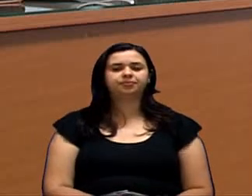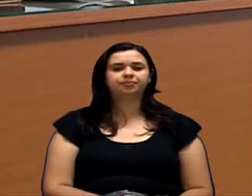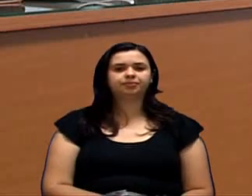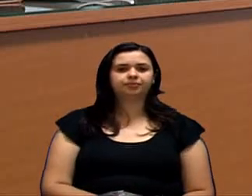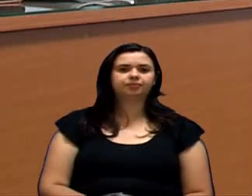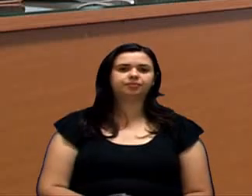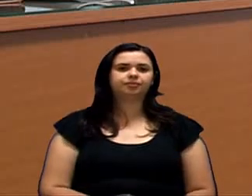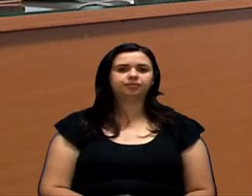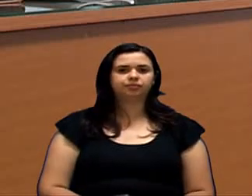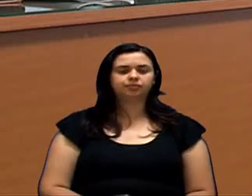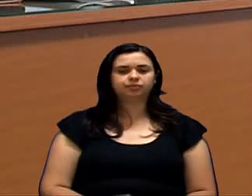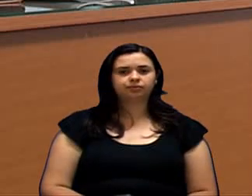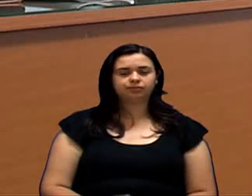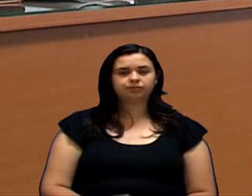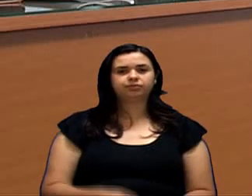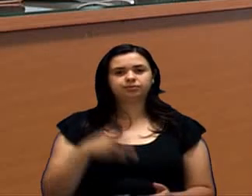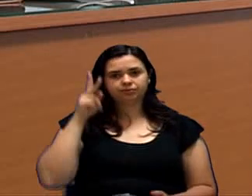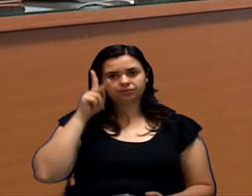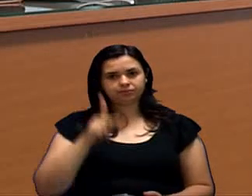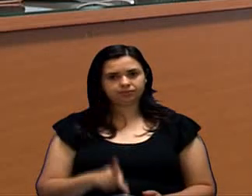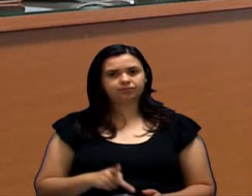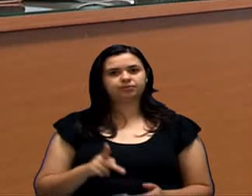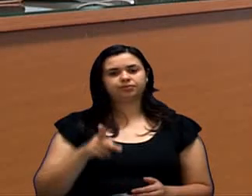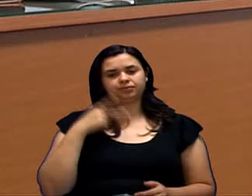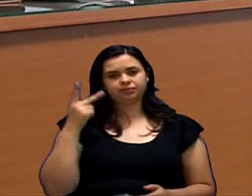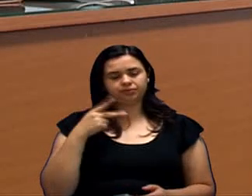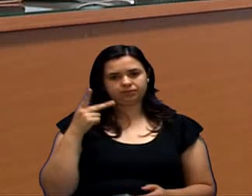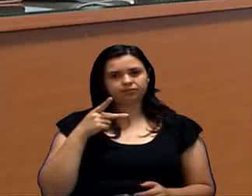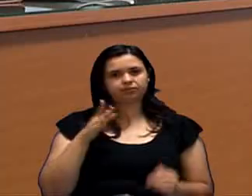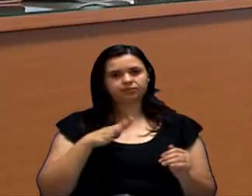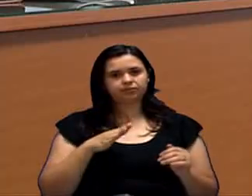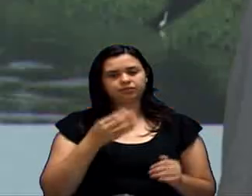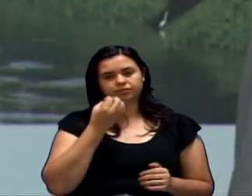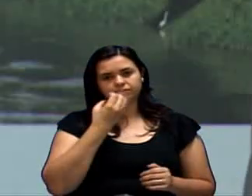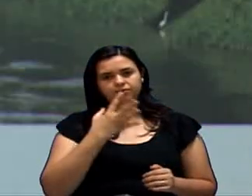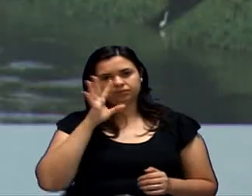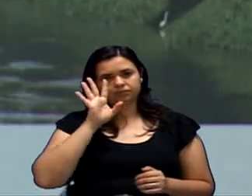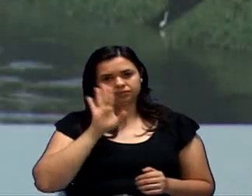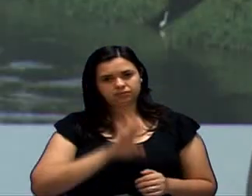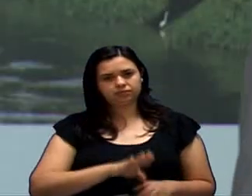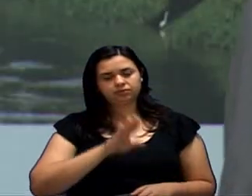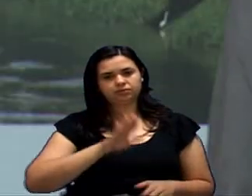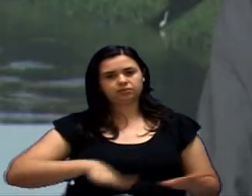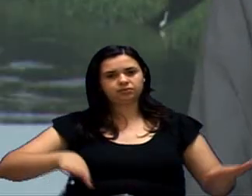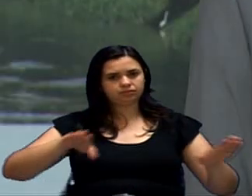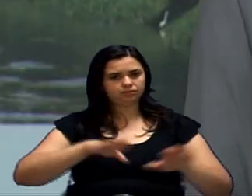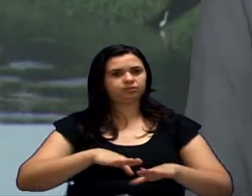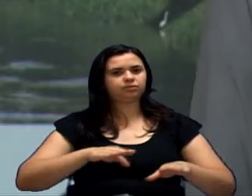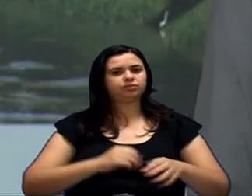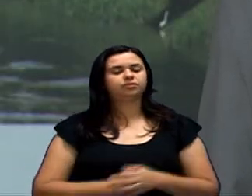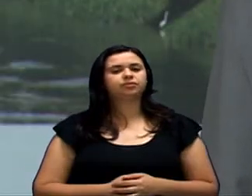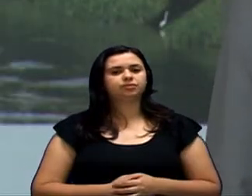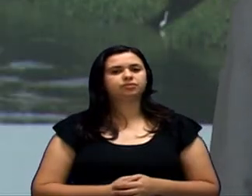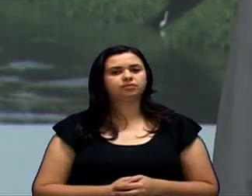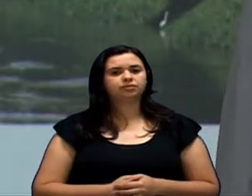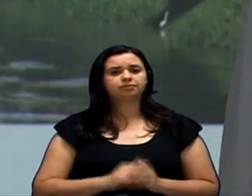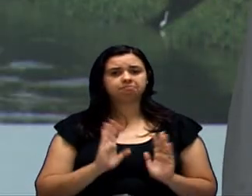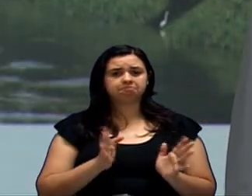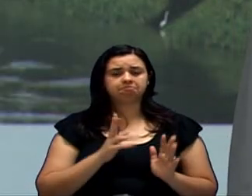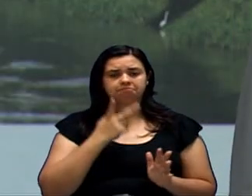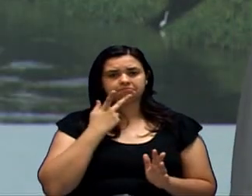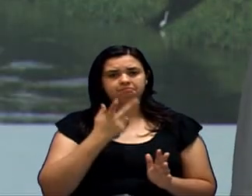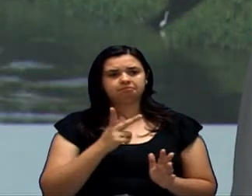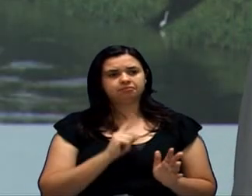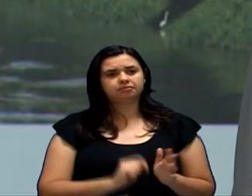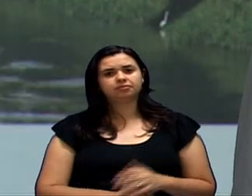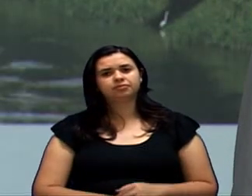Senhor presidente, senhores vereadores, vereadoras, uma boa tarde a todos e todas. Queria começar já falando de um